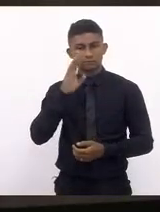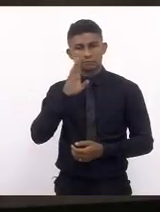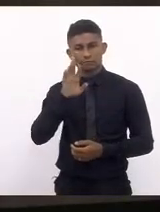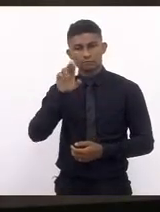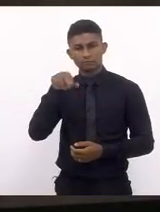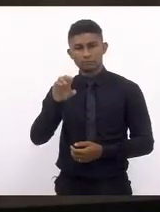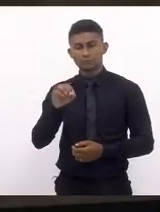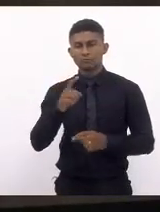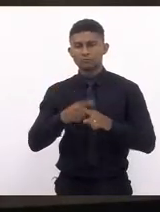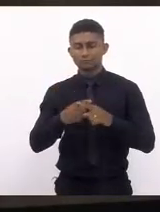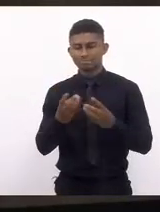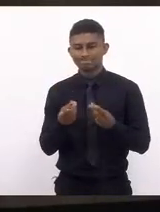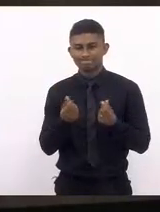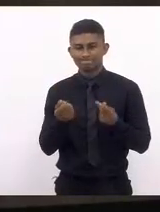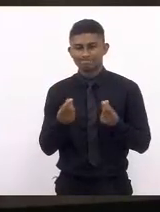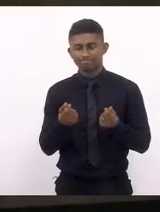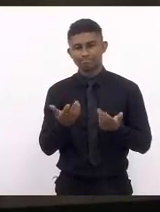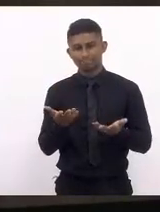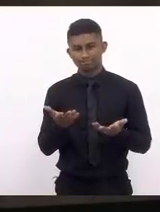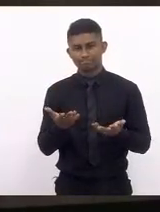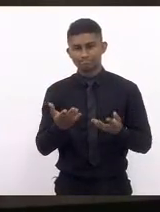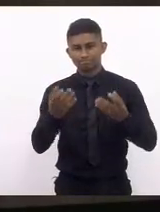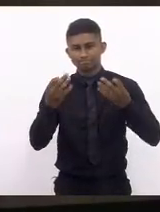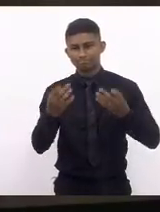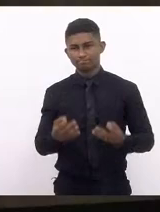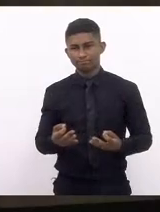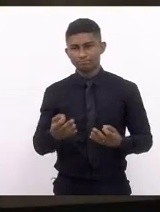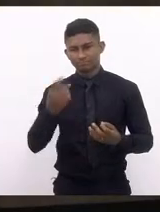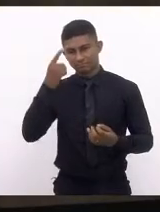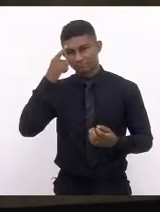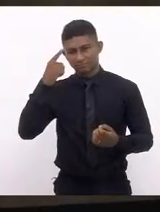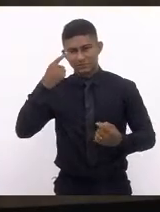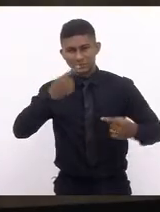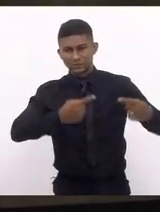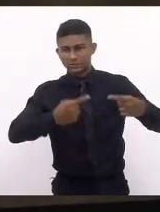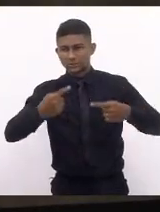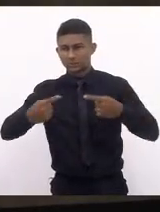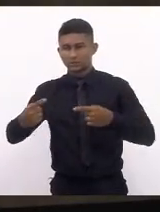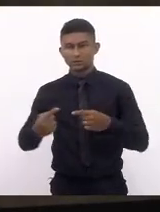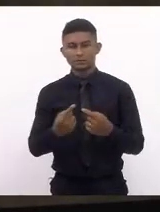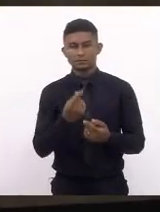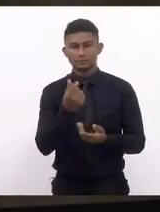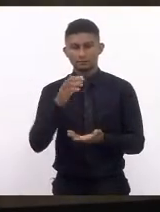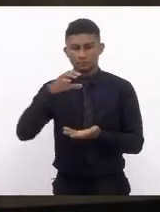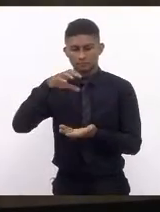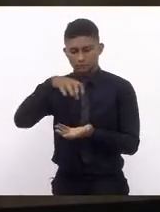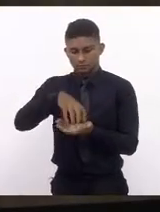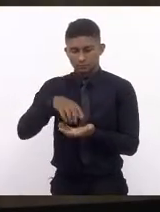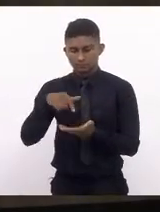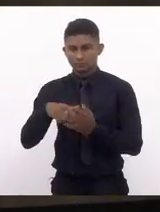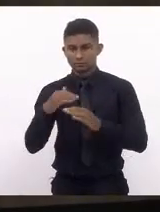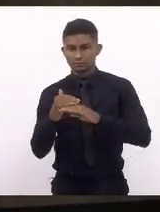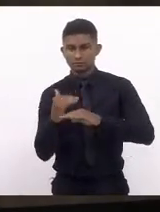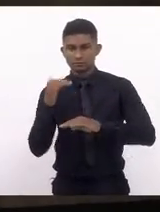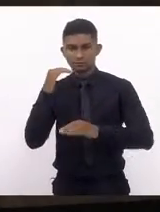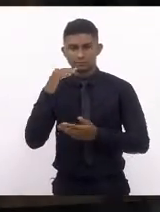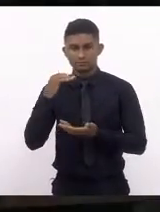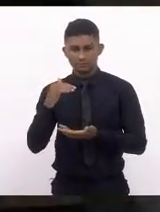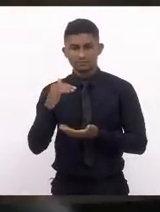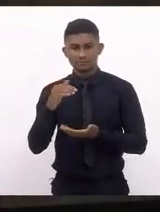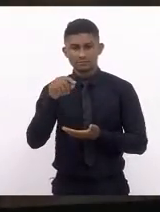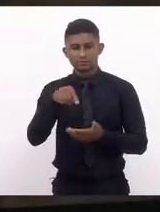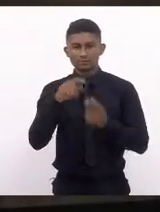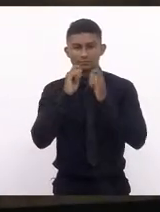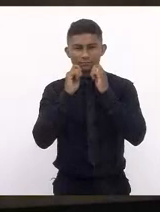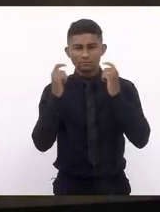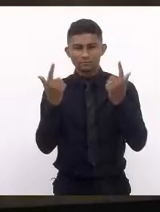pela sensibilidade se é fruto da discussão do fundo soberano da sensibilidade e vossa excelência' e da